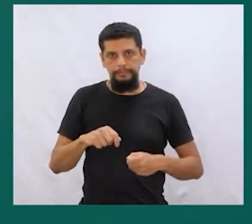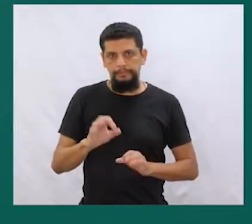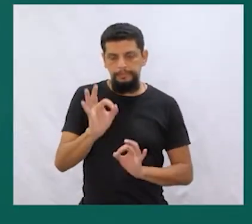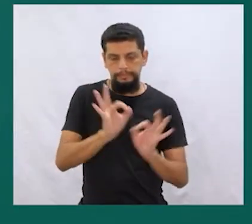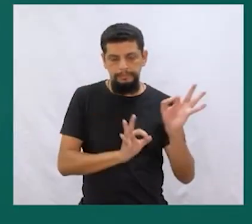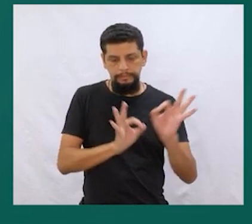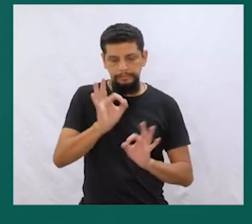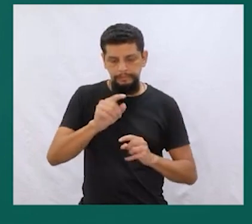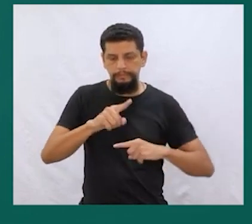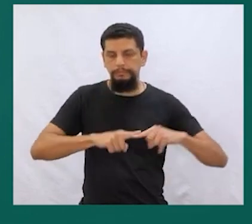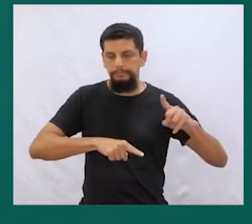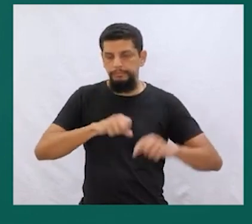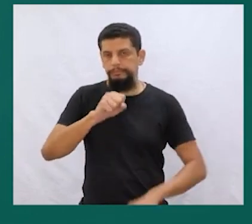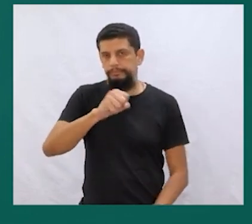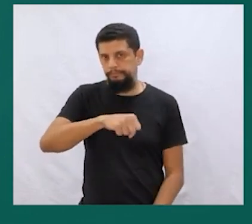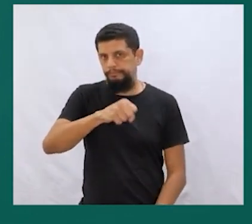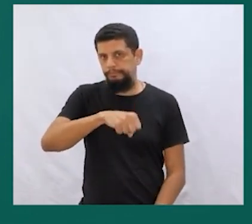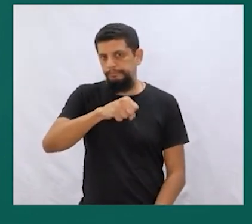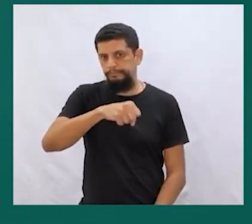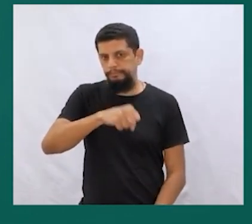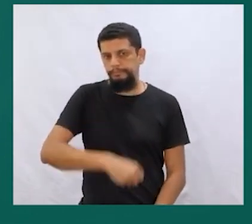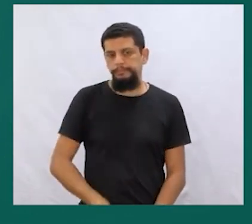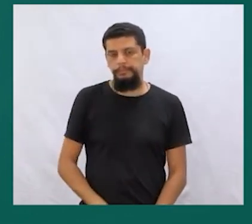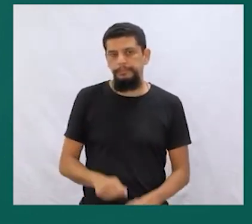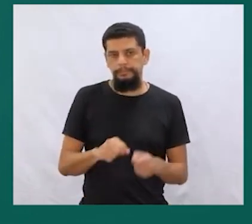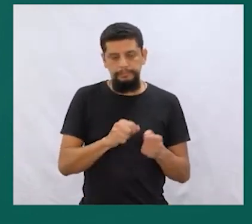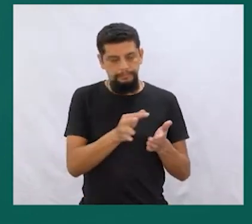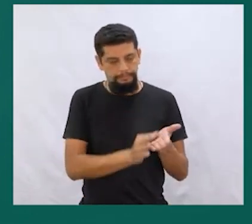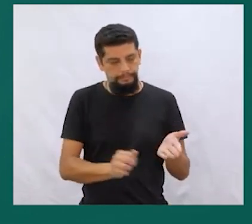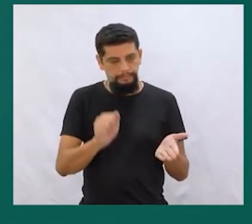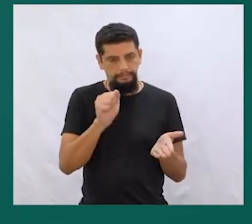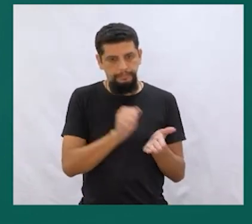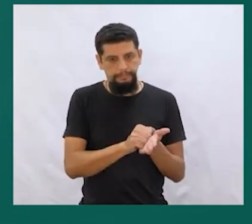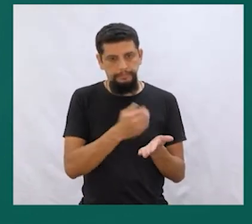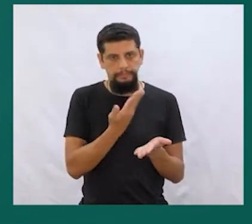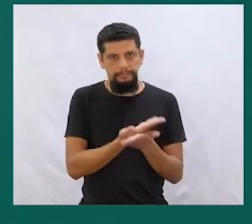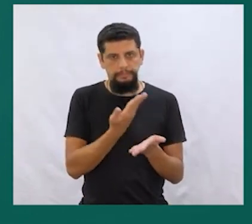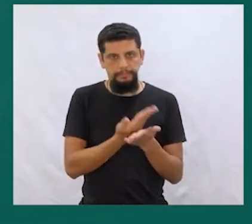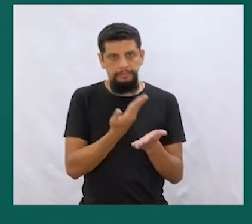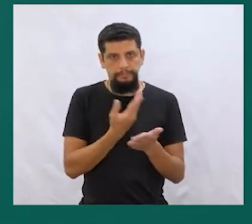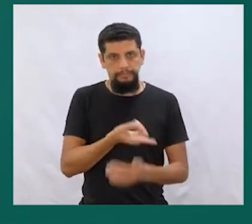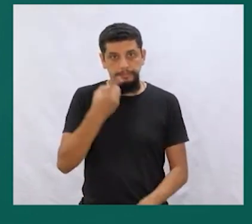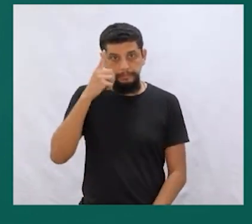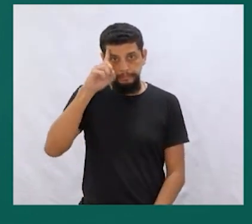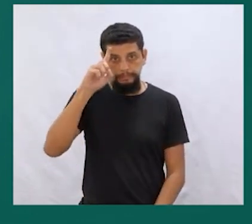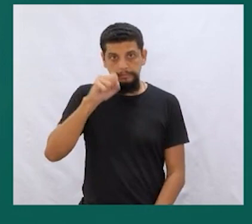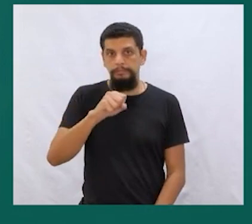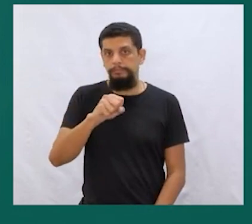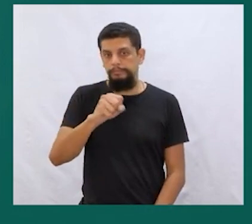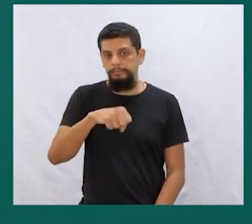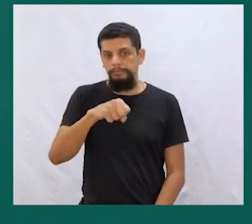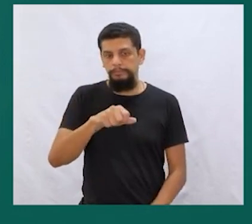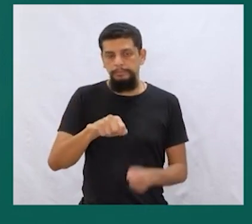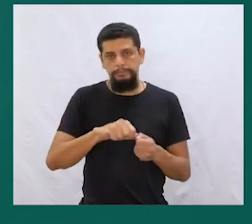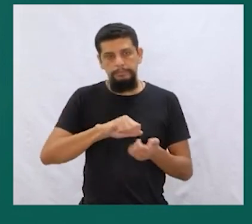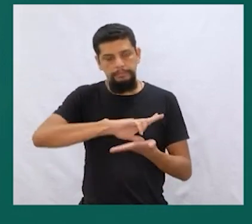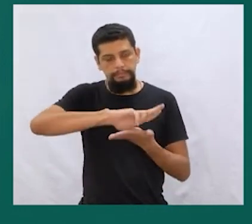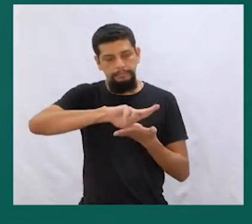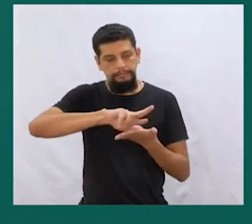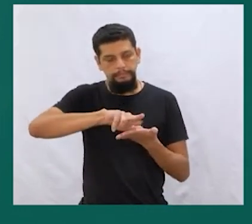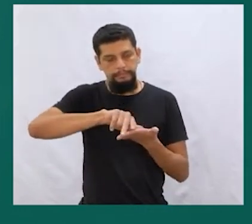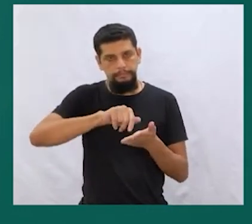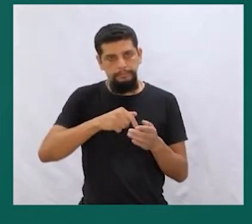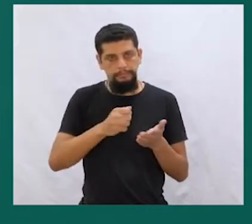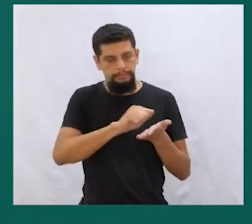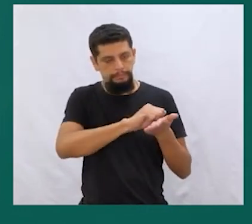que organizar os materiais. Organizamos. Fizemos o registro da data e da aula. Fizemos a